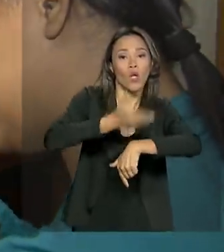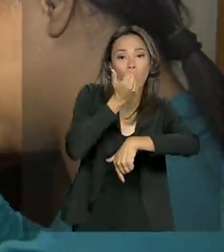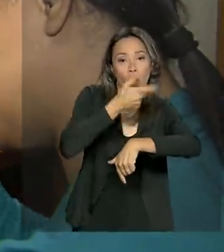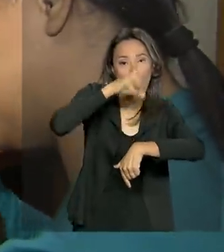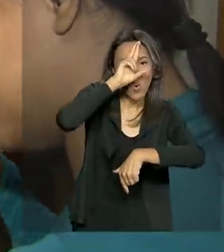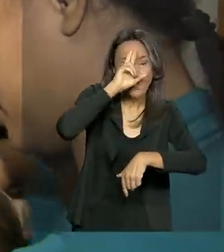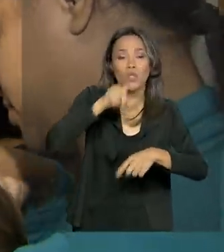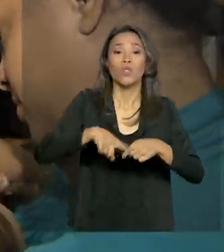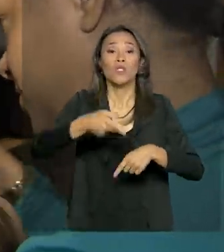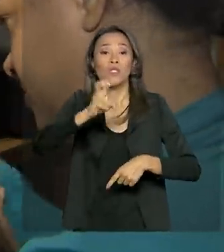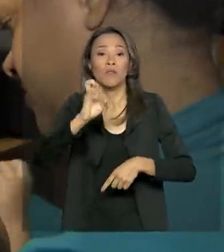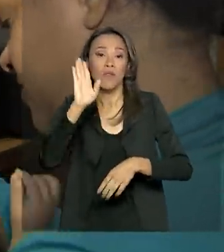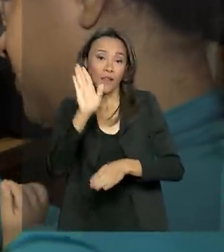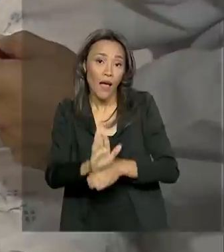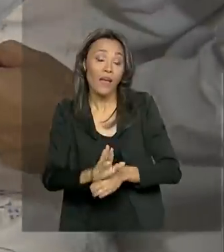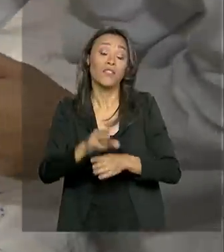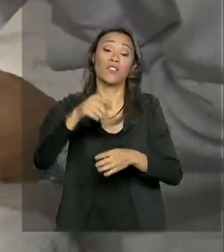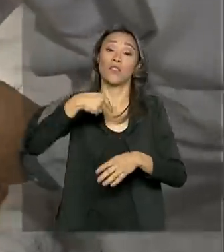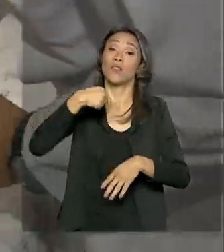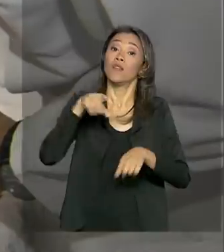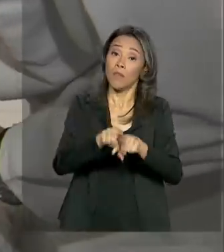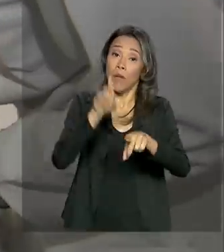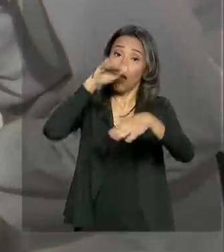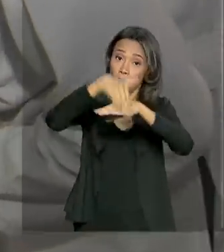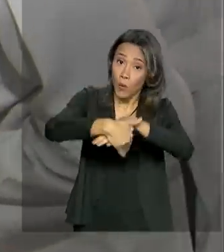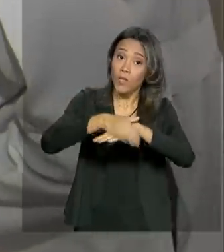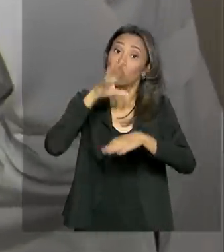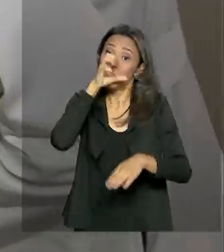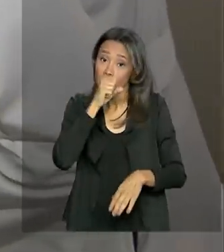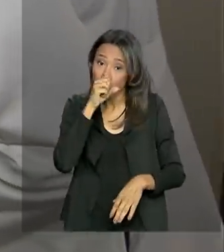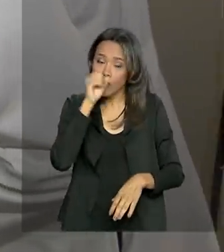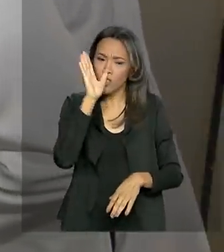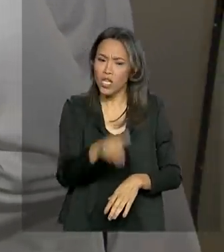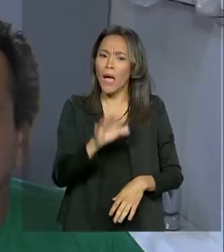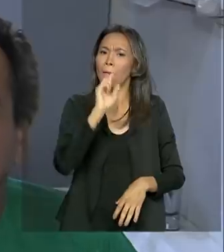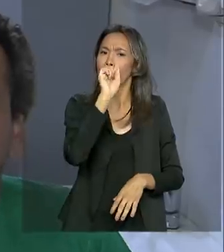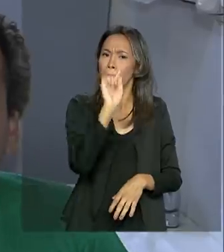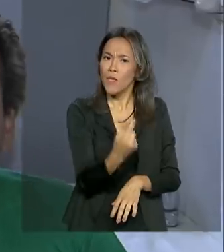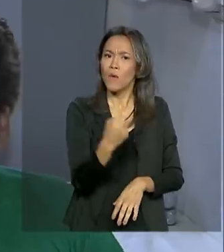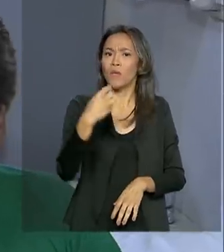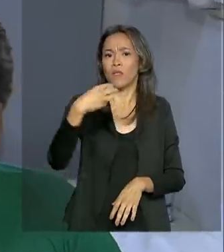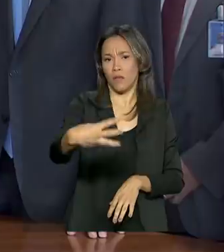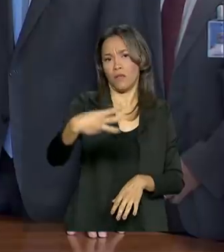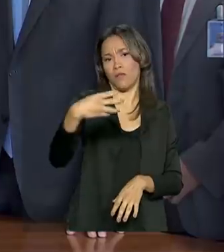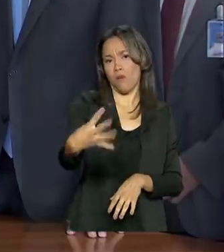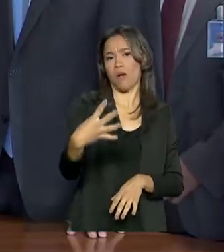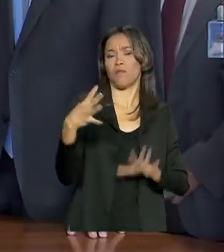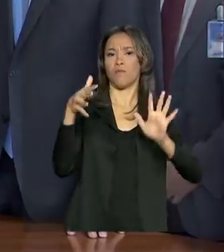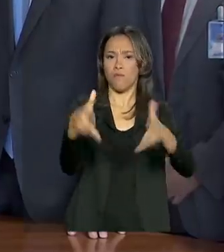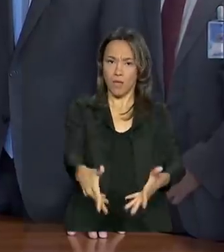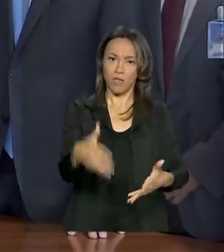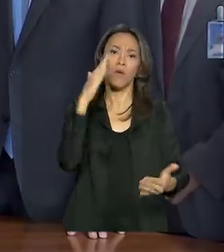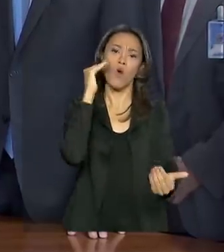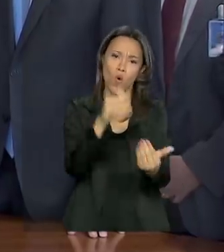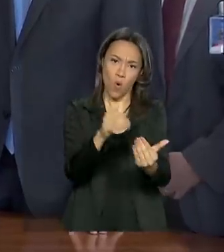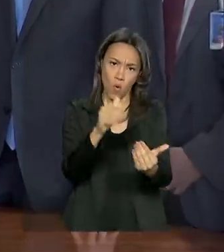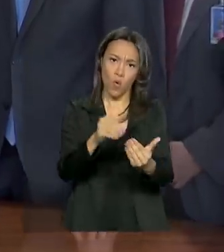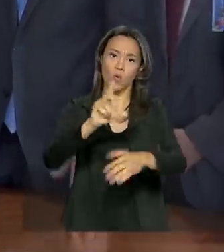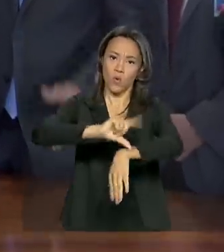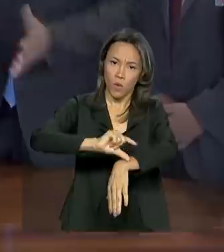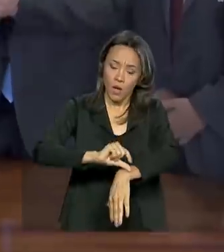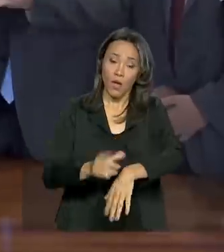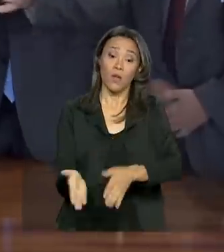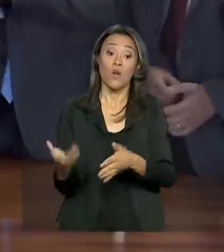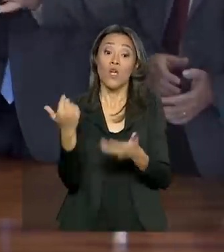às 10 da noite e nos sábados. Em todo o país, já são 1.034 unidades participantes. Uma outra novidade neste